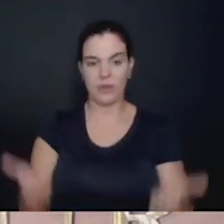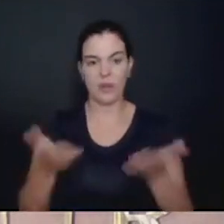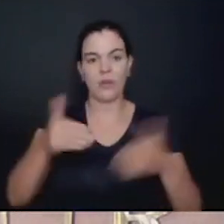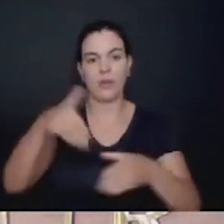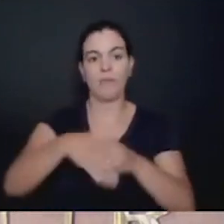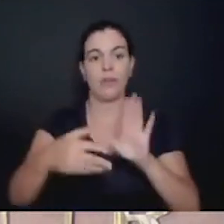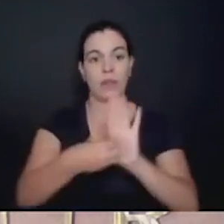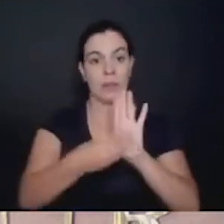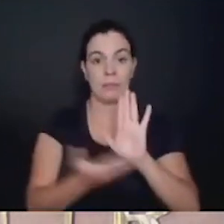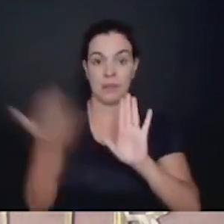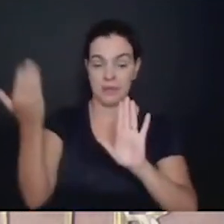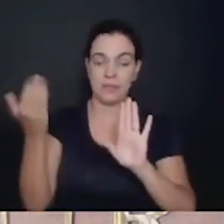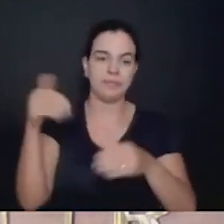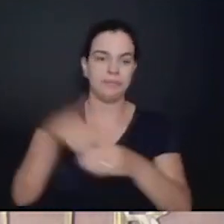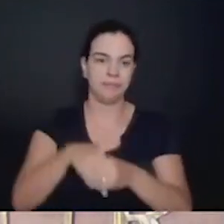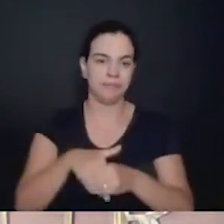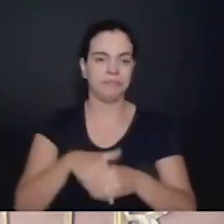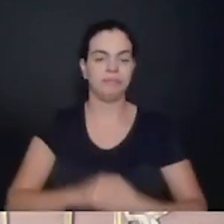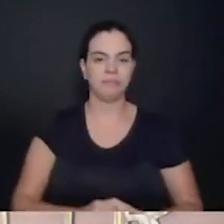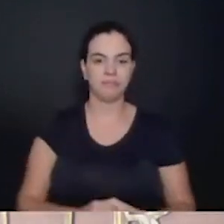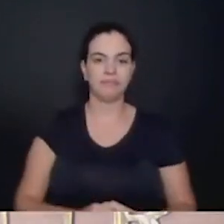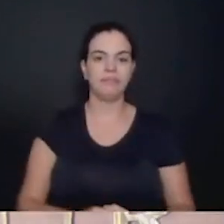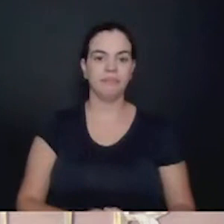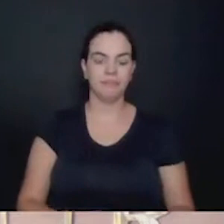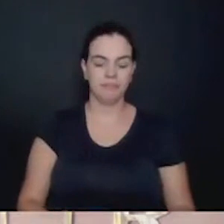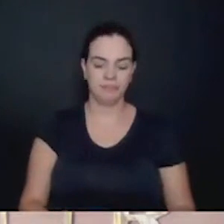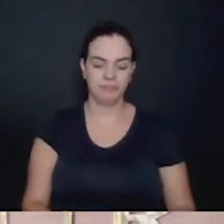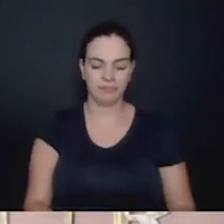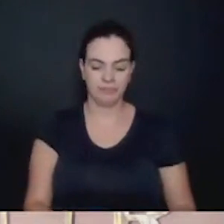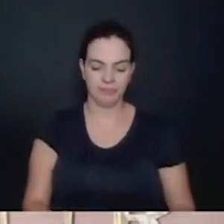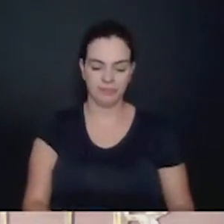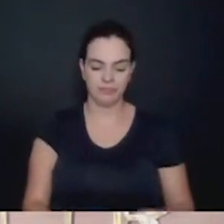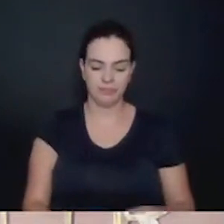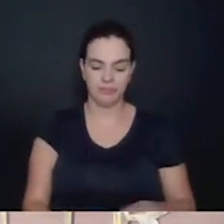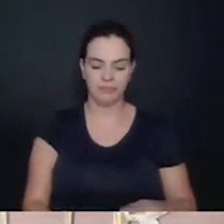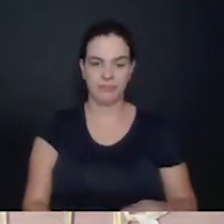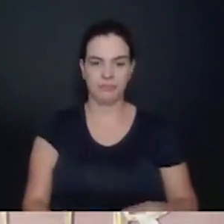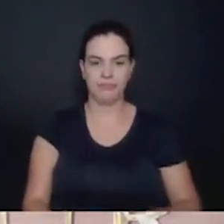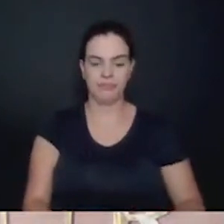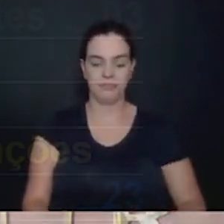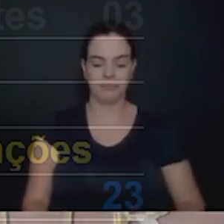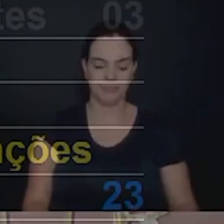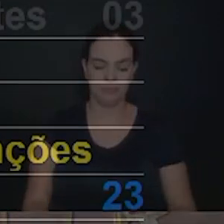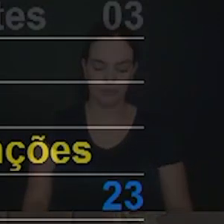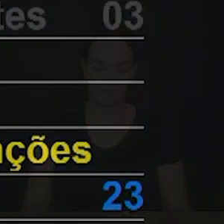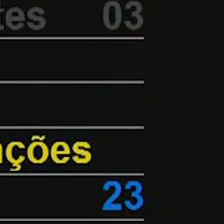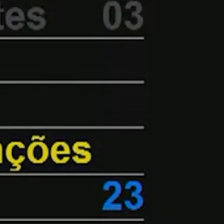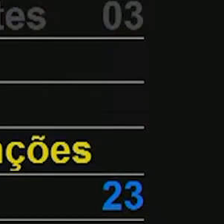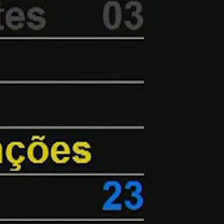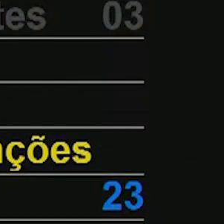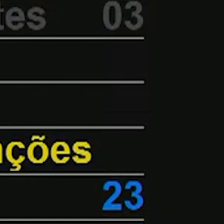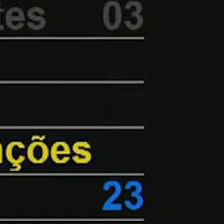vereadores votarem. Favoráveis sim, contrários não, com direito à abstenção. Painel aberto para a votação.